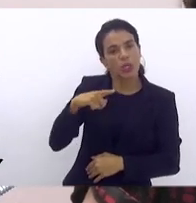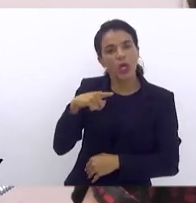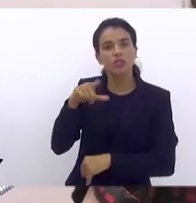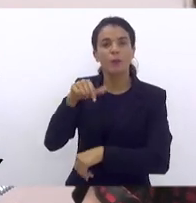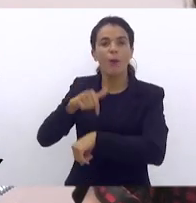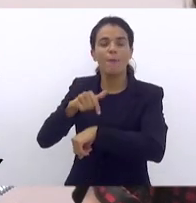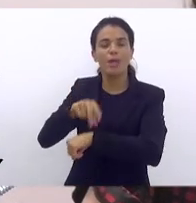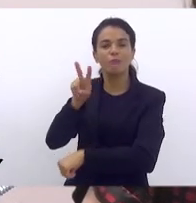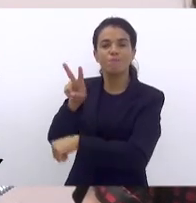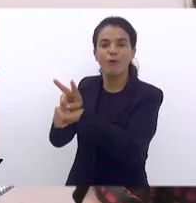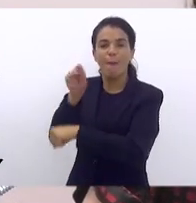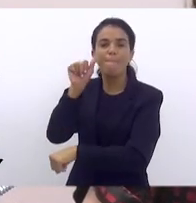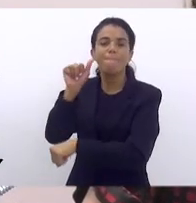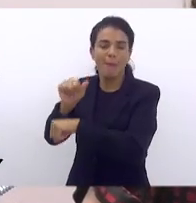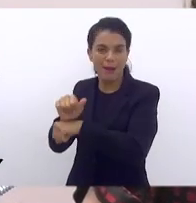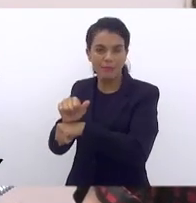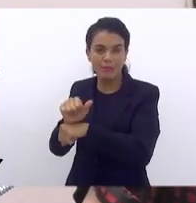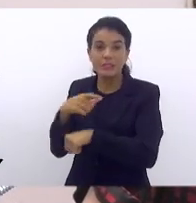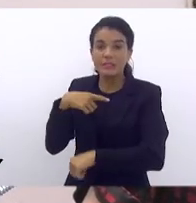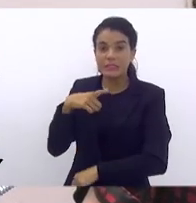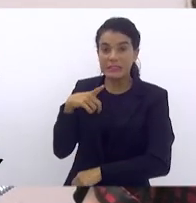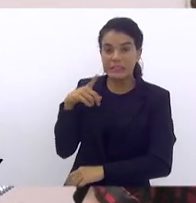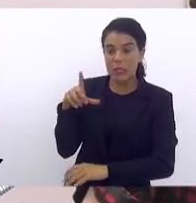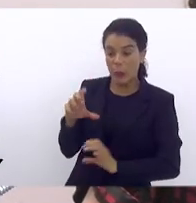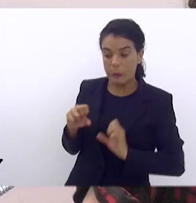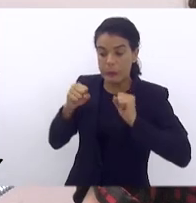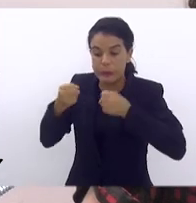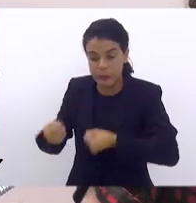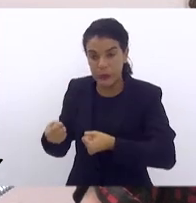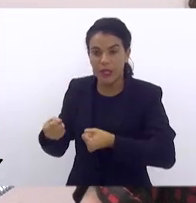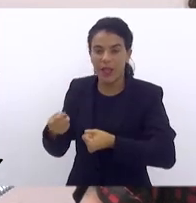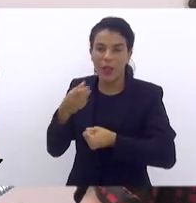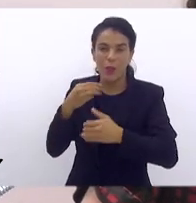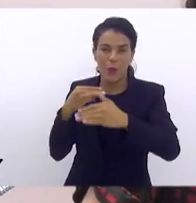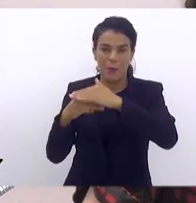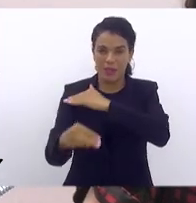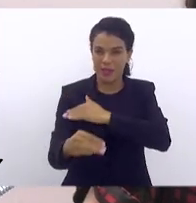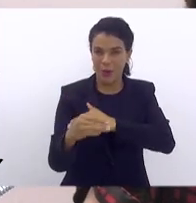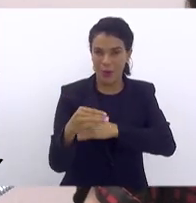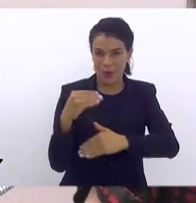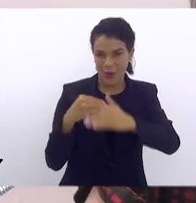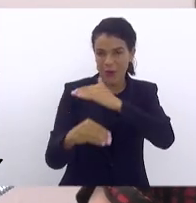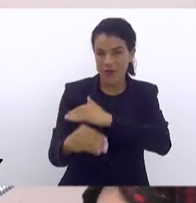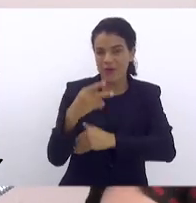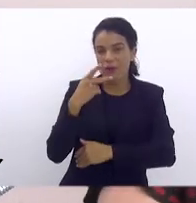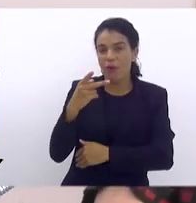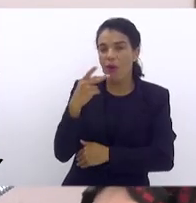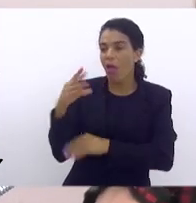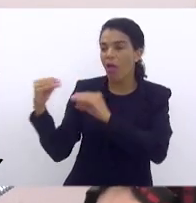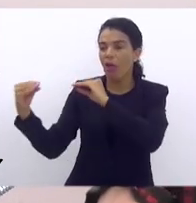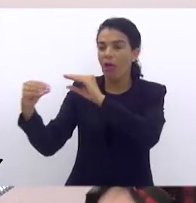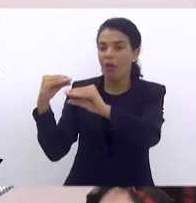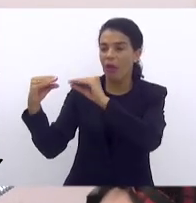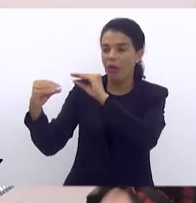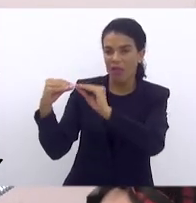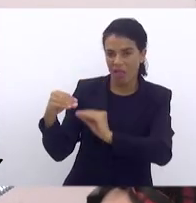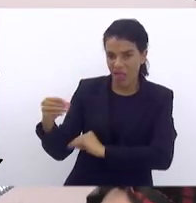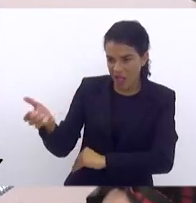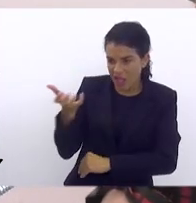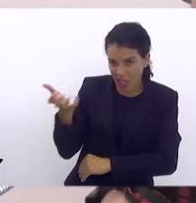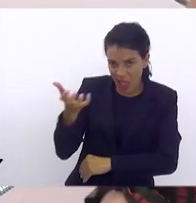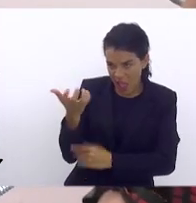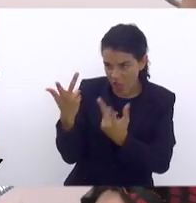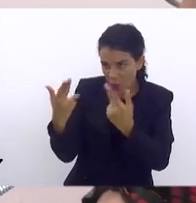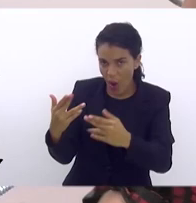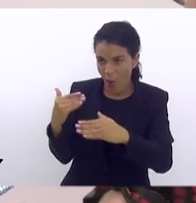Então a partir do momento que eu levanto uma bandeira eu levantei isso aqui Quando falaram no metrô a gente não tá levantando a bandeira que todo mundo pode ser o que quer nós vamos